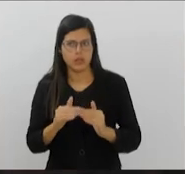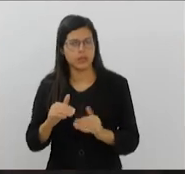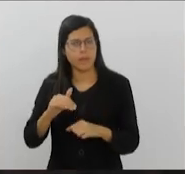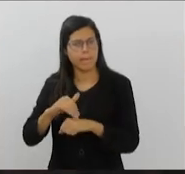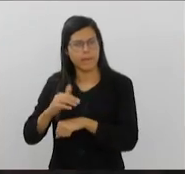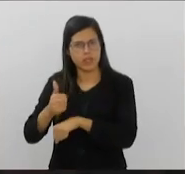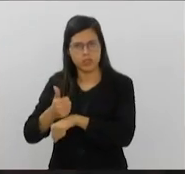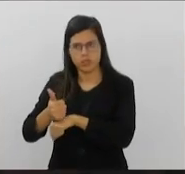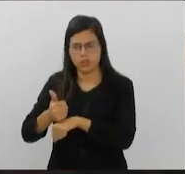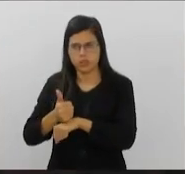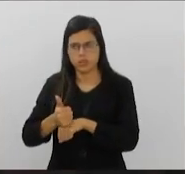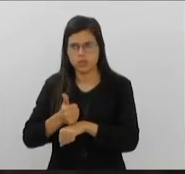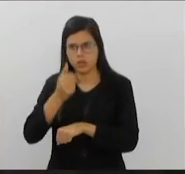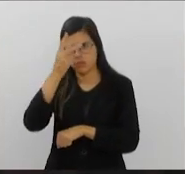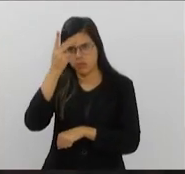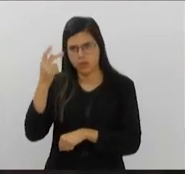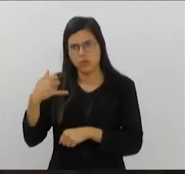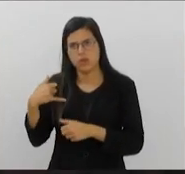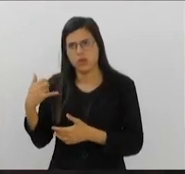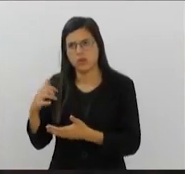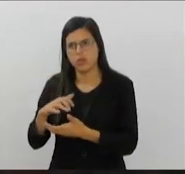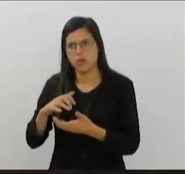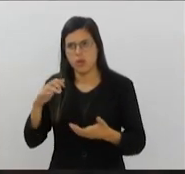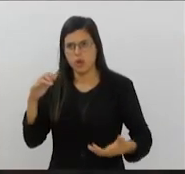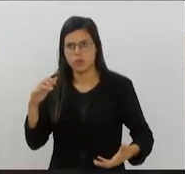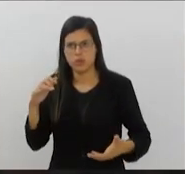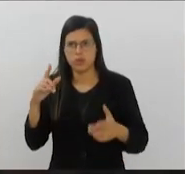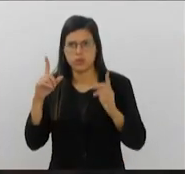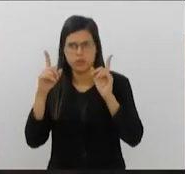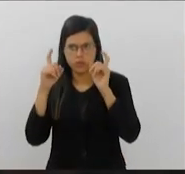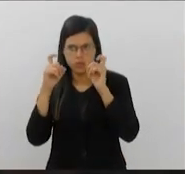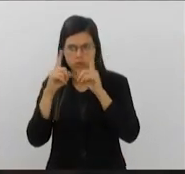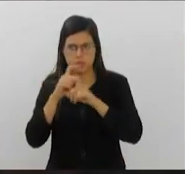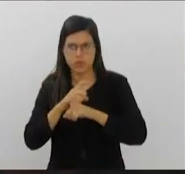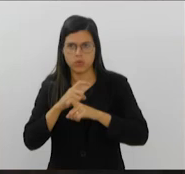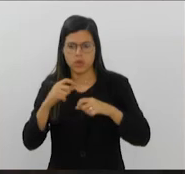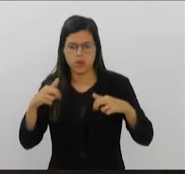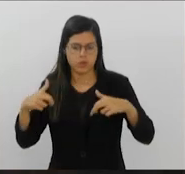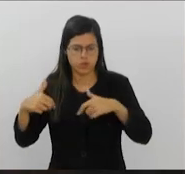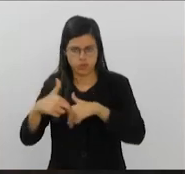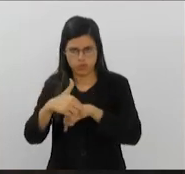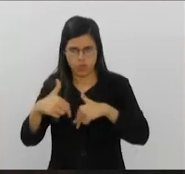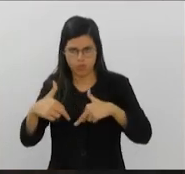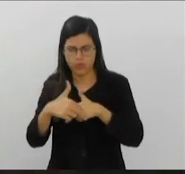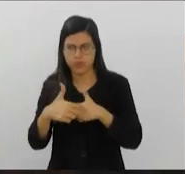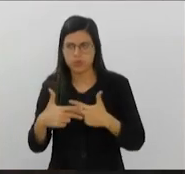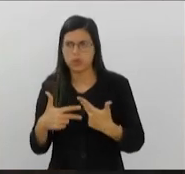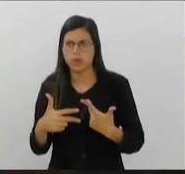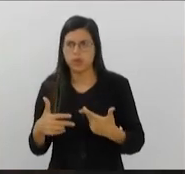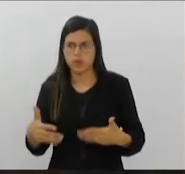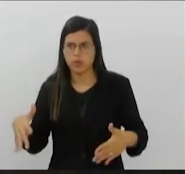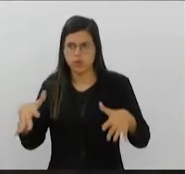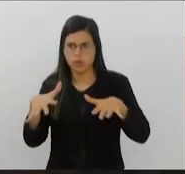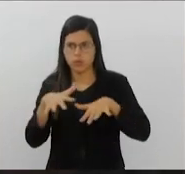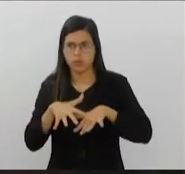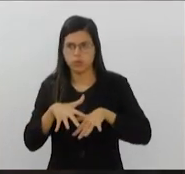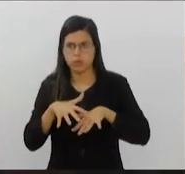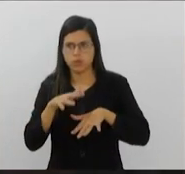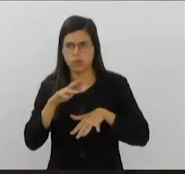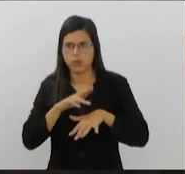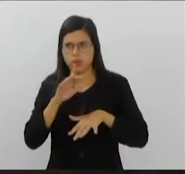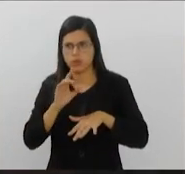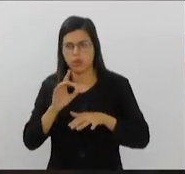para pessoas idosas e com dificuldade de locomoção, aí partindo para a inclusão não apenas na